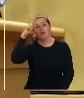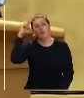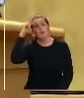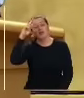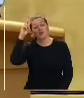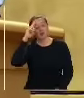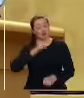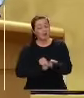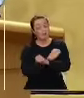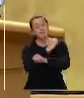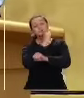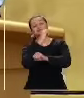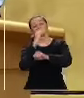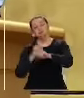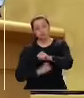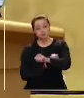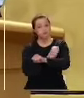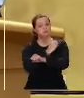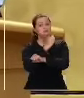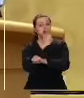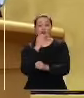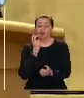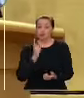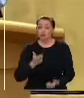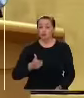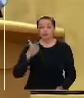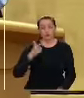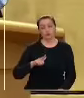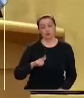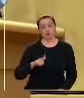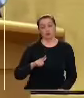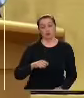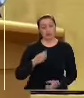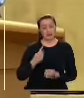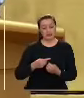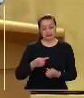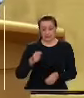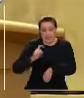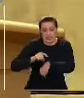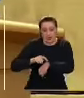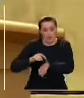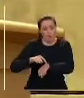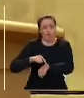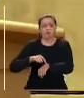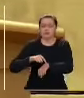até se ira na hora, ela chuta o balde na hora, não tem problema, Deus até compreende isso, é a tua